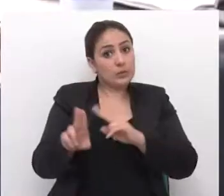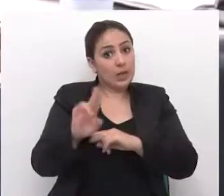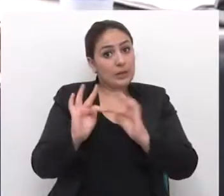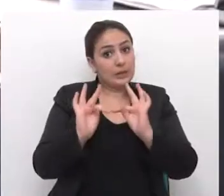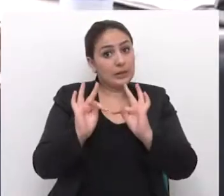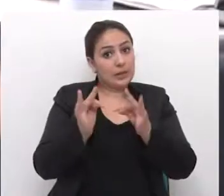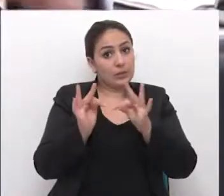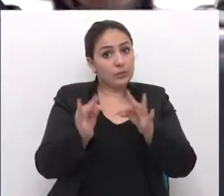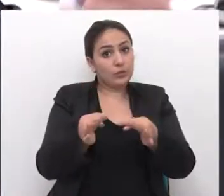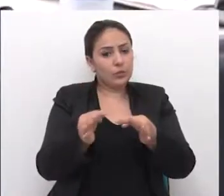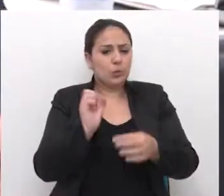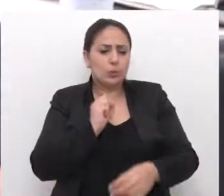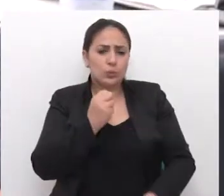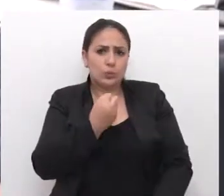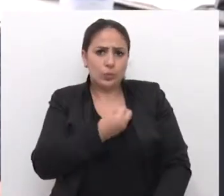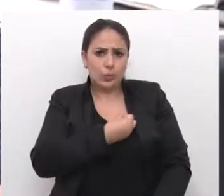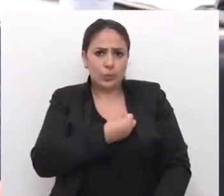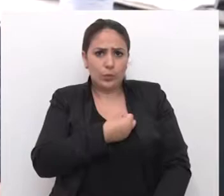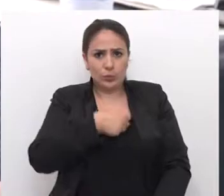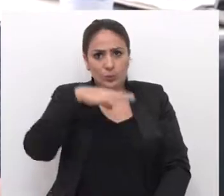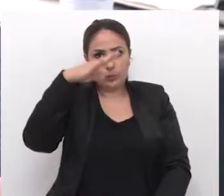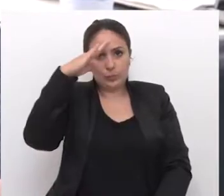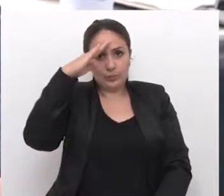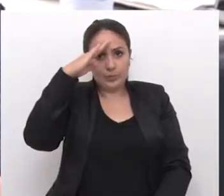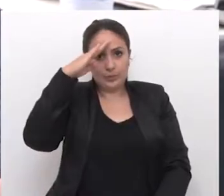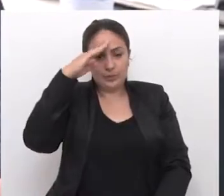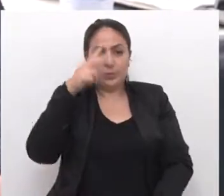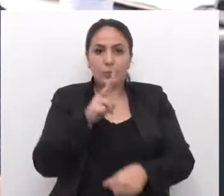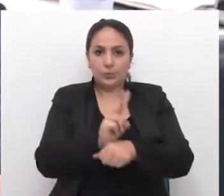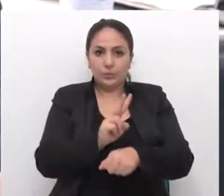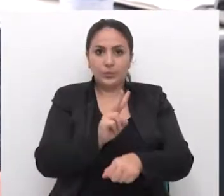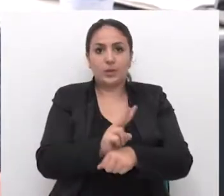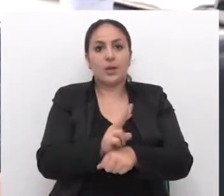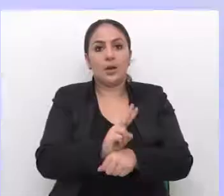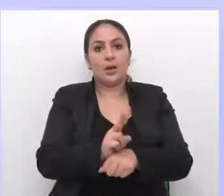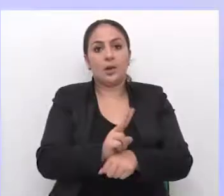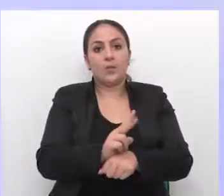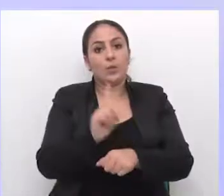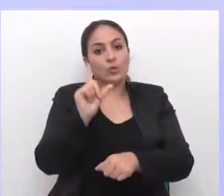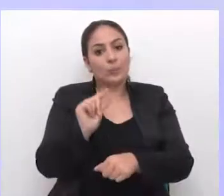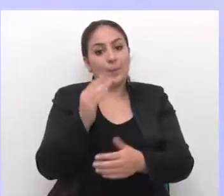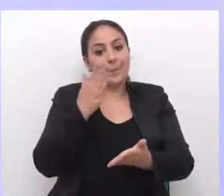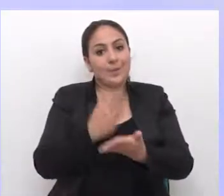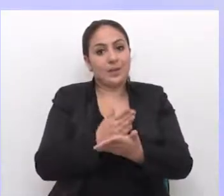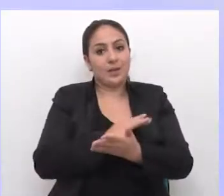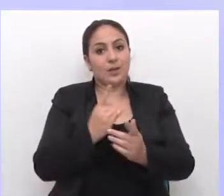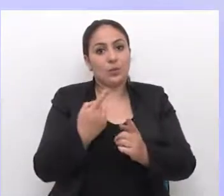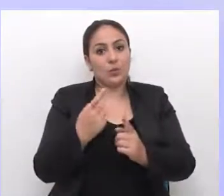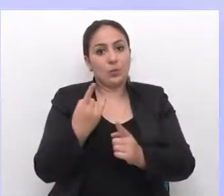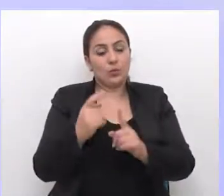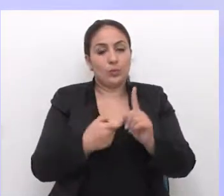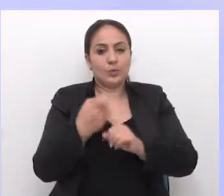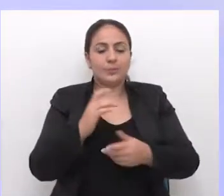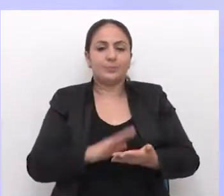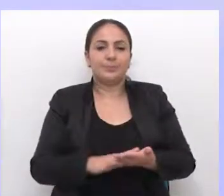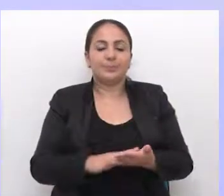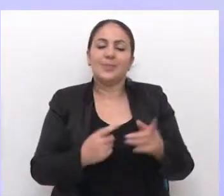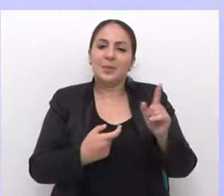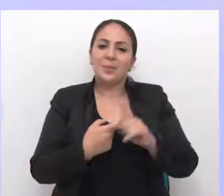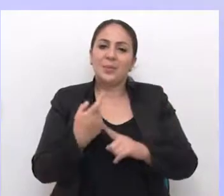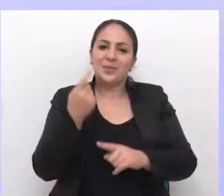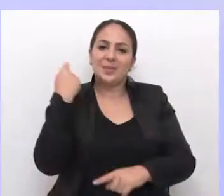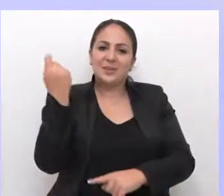o número de vigilantes foi reduzido pela metade nos últimos meses. E no mês do Gaúcho, conheça a história